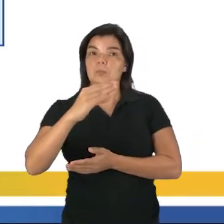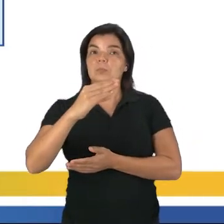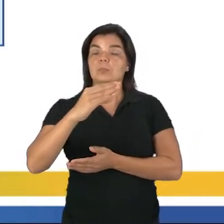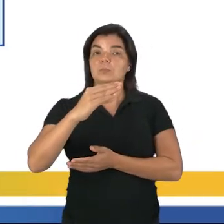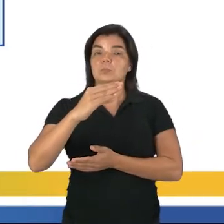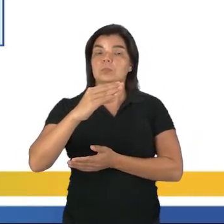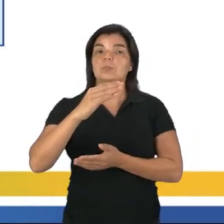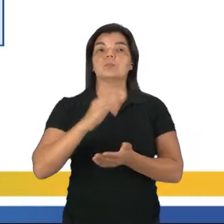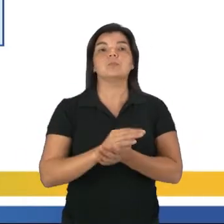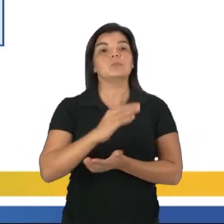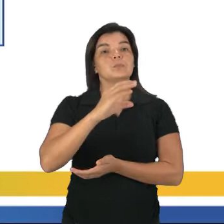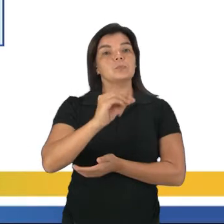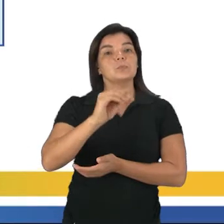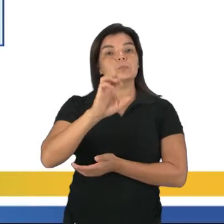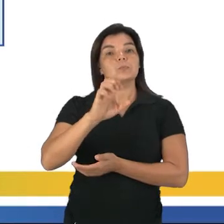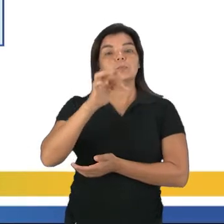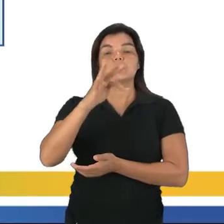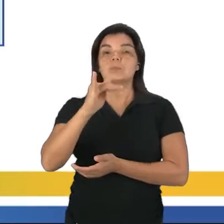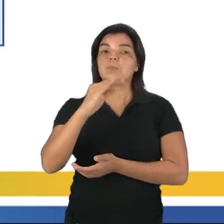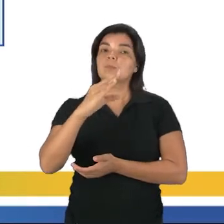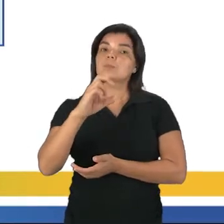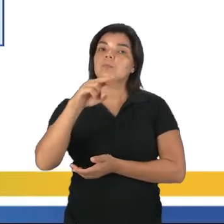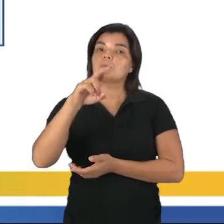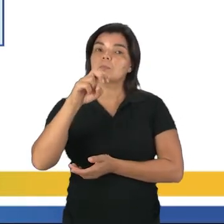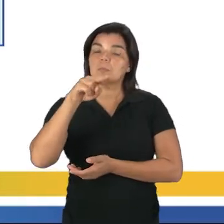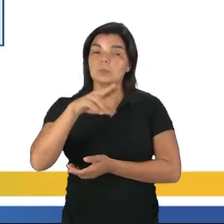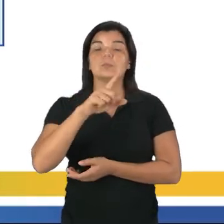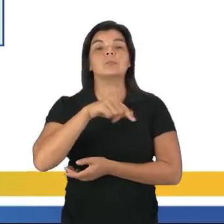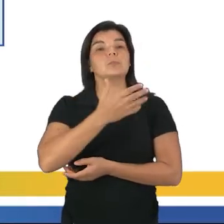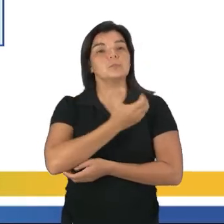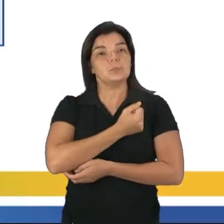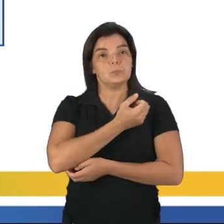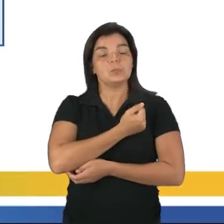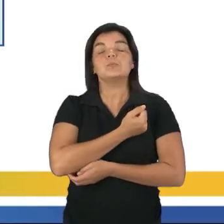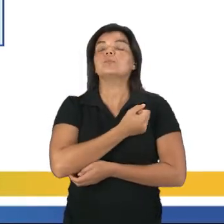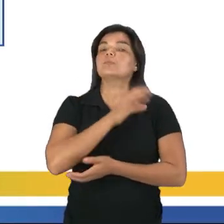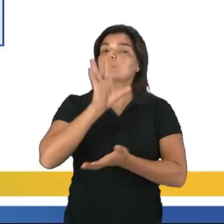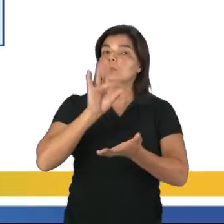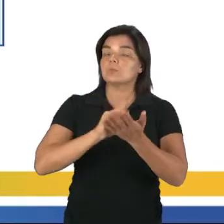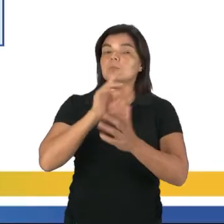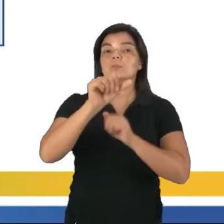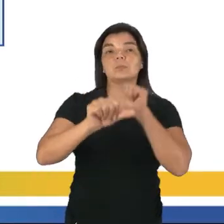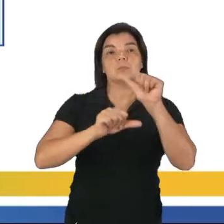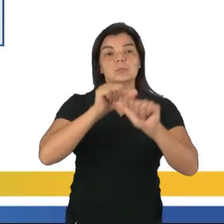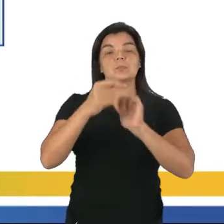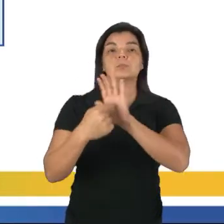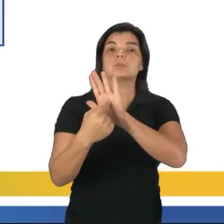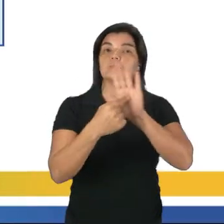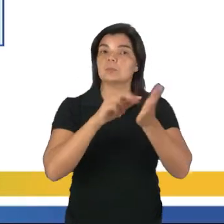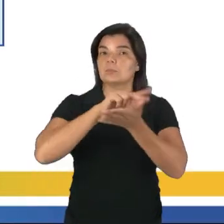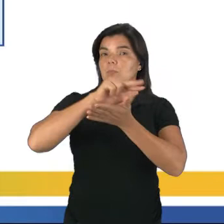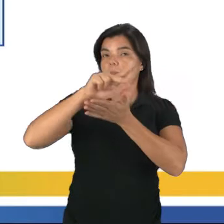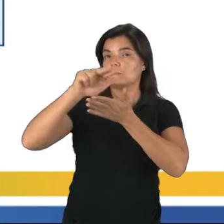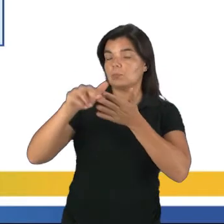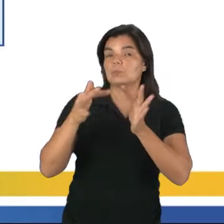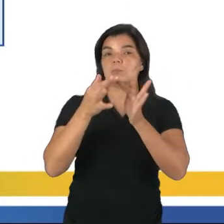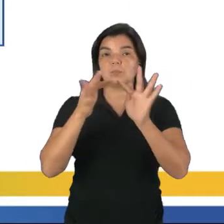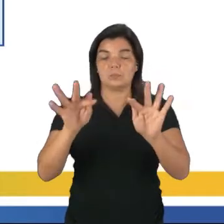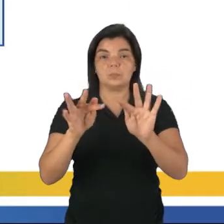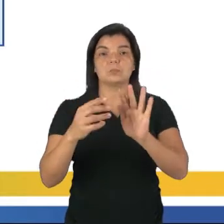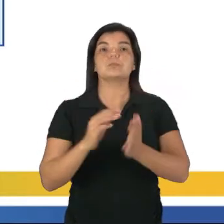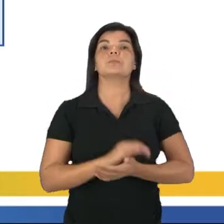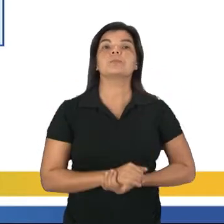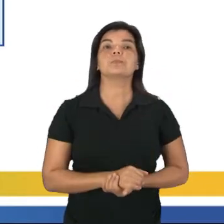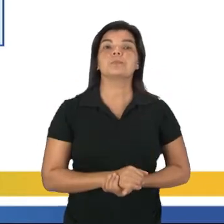chamados coeficientes, eles são números reais, né, que vão mudar e aí vão apresentar aí várias funções para a gente,